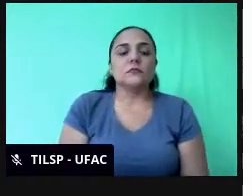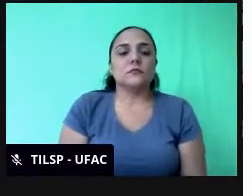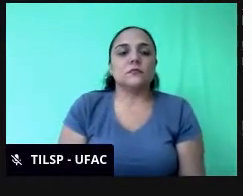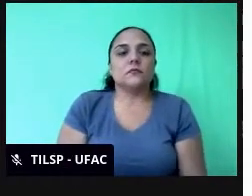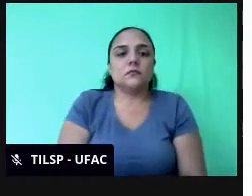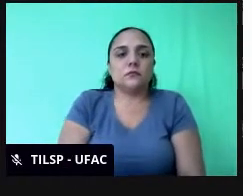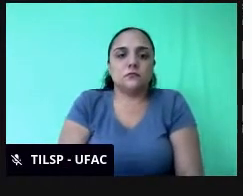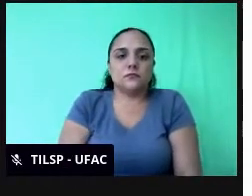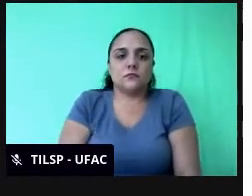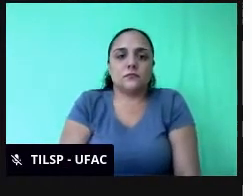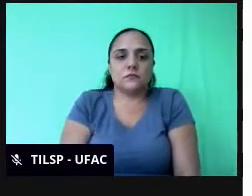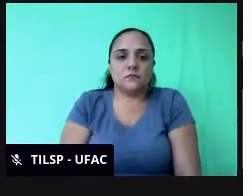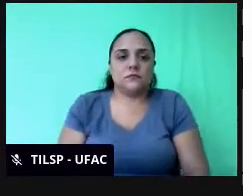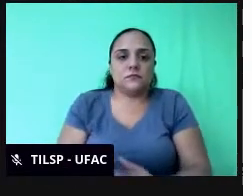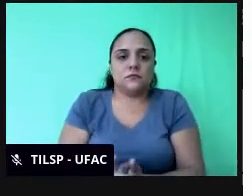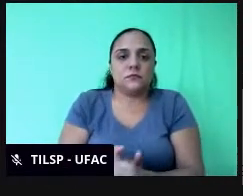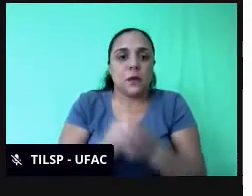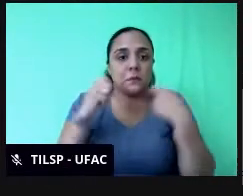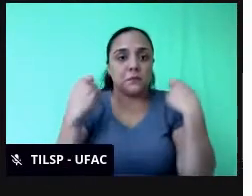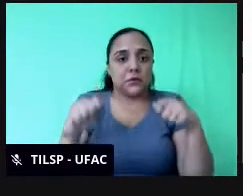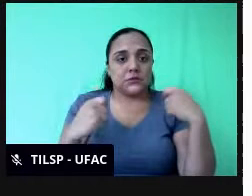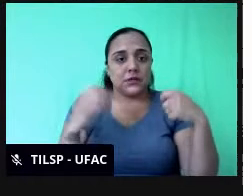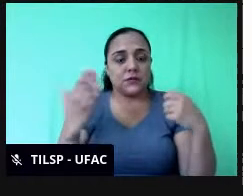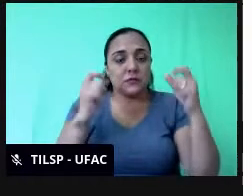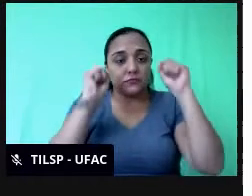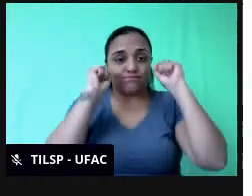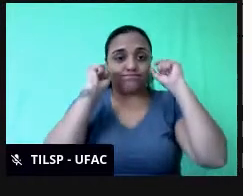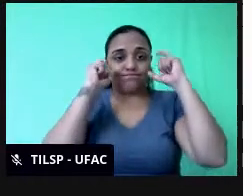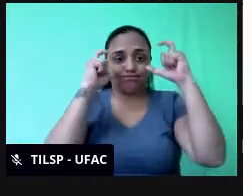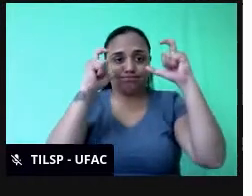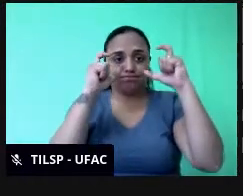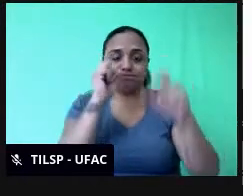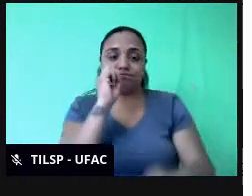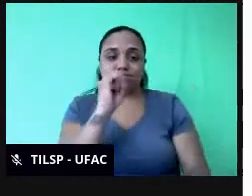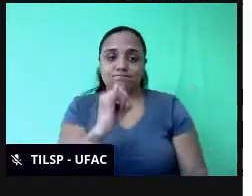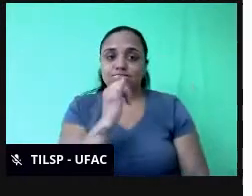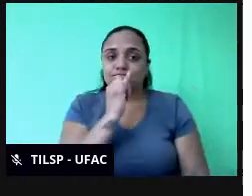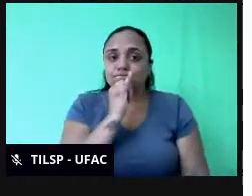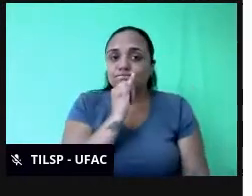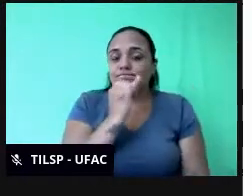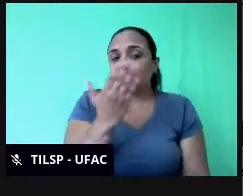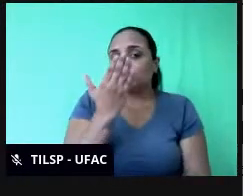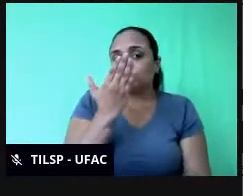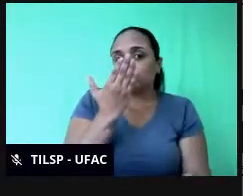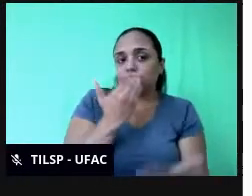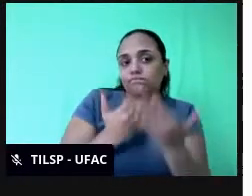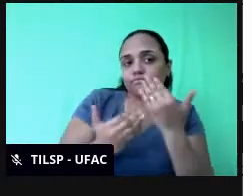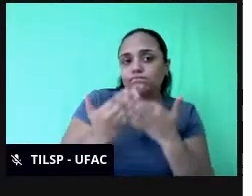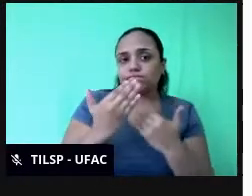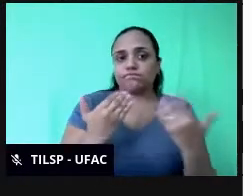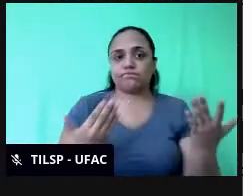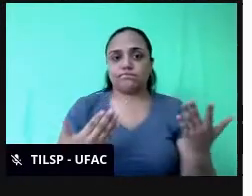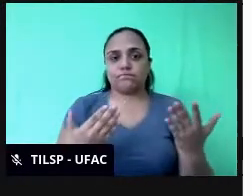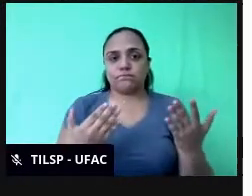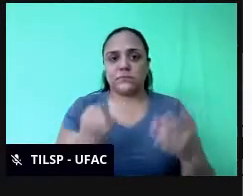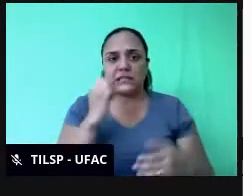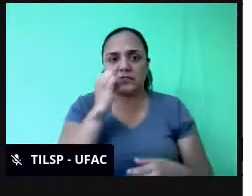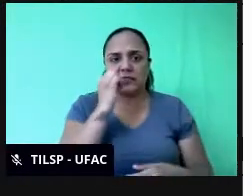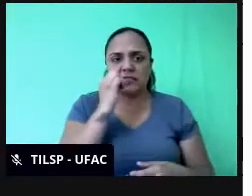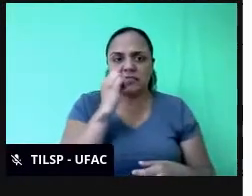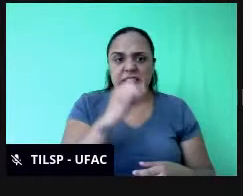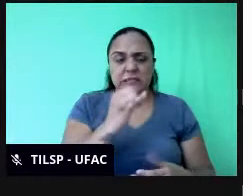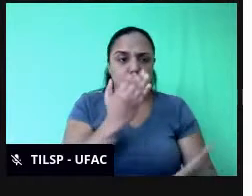pontos de atenção, gente. Principalmente aquela alimentação com volume excessivo e quantidade insuficiente